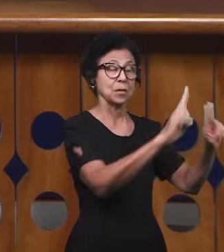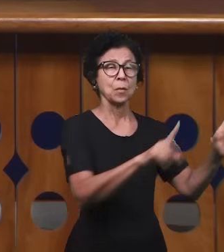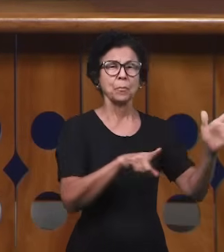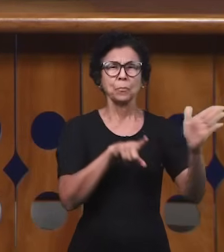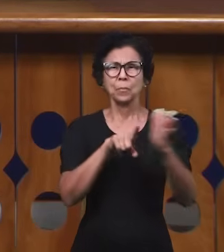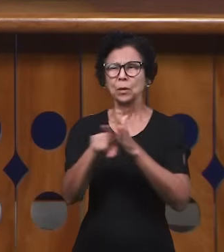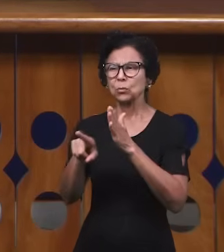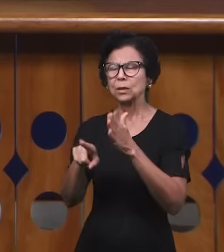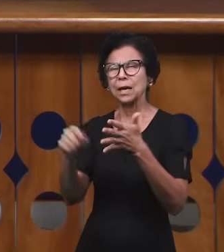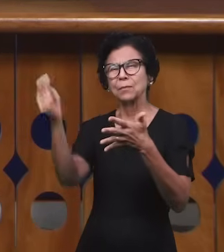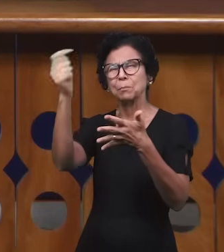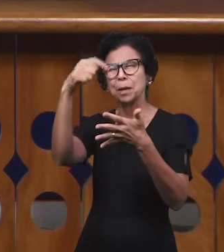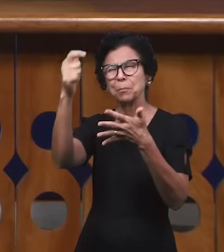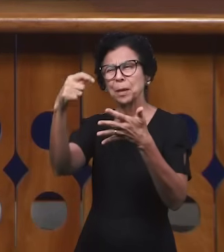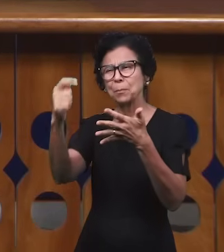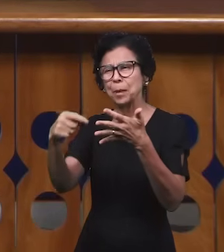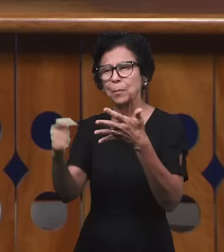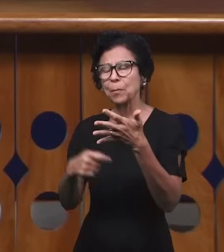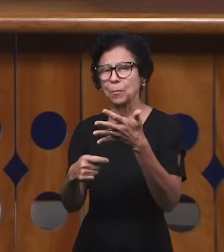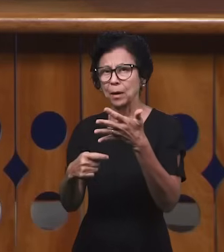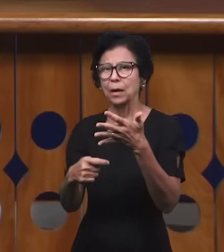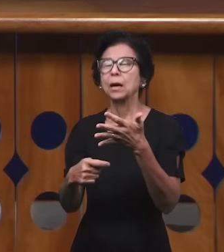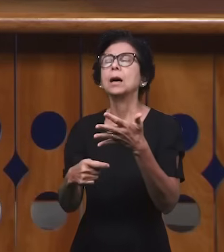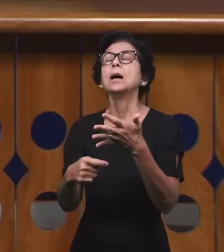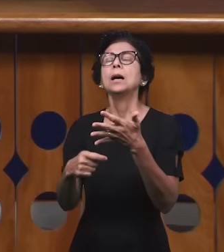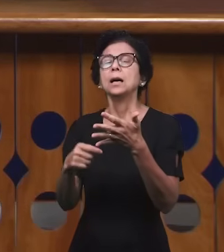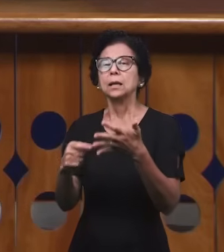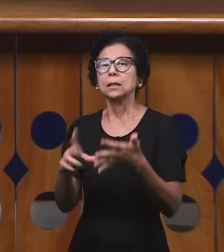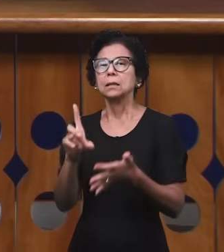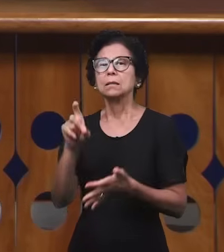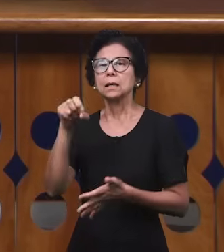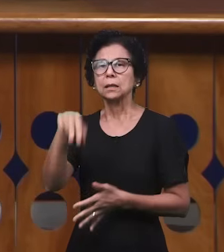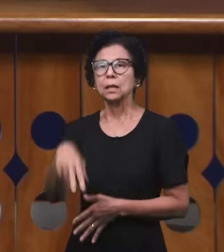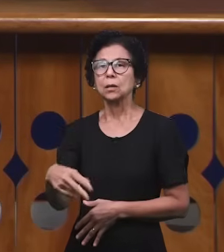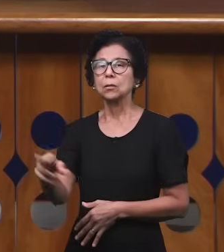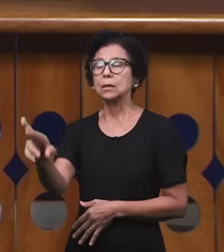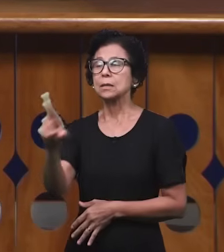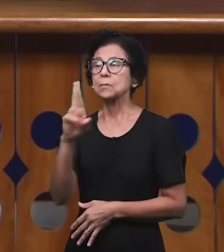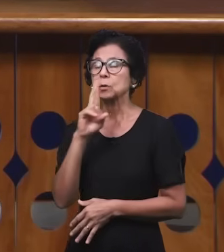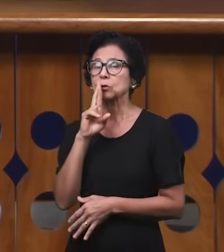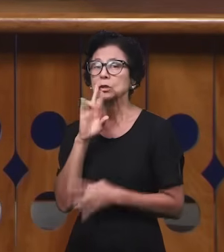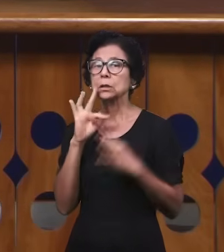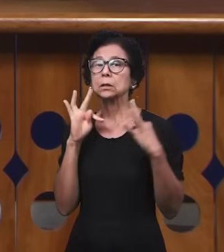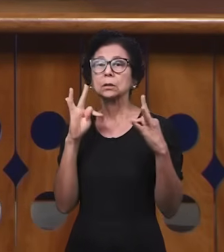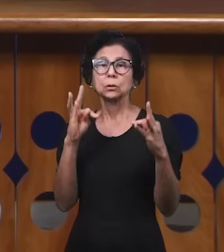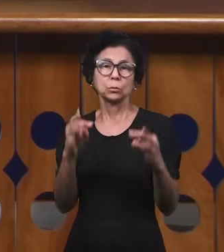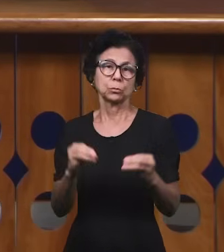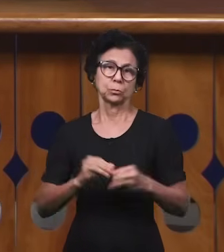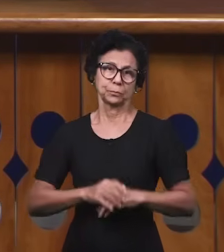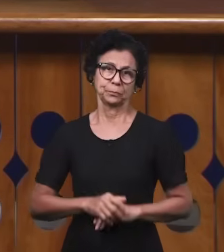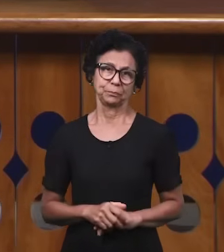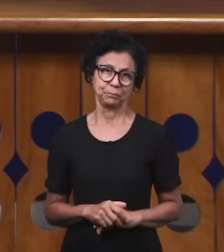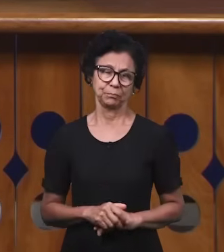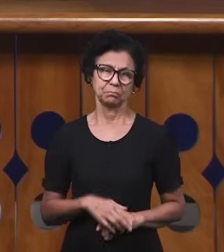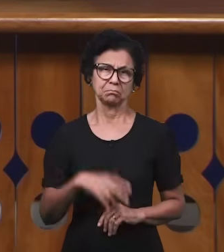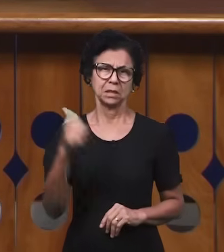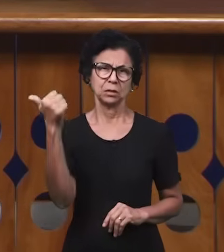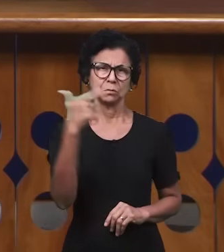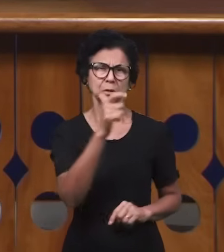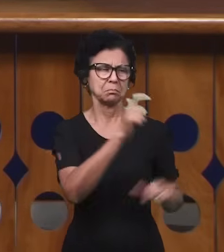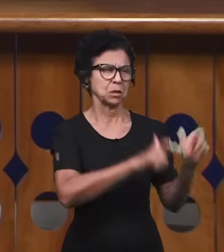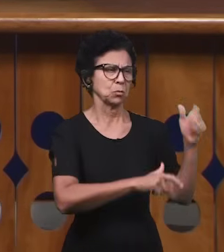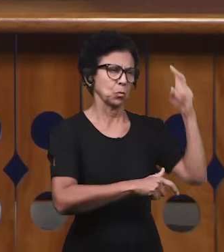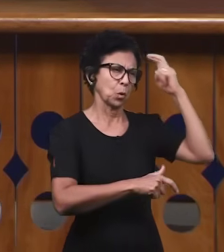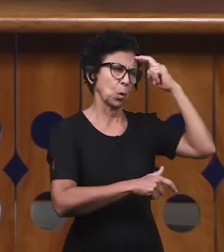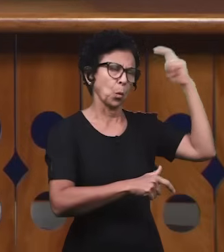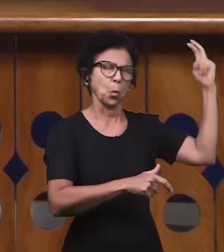vezes mais doutos do que todos os magos ou astrólogos que haviam em todo o seu reino. Daniel 1:20. Interessante,